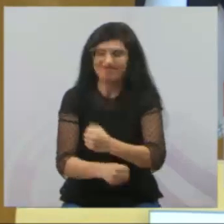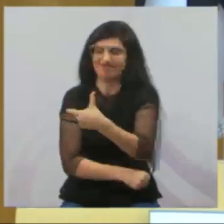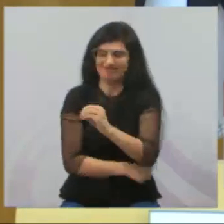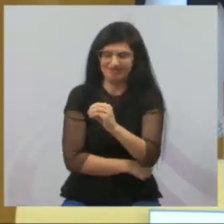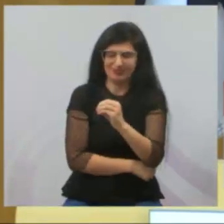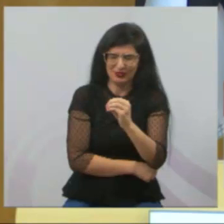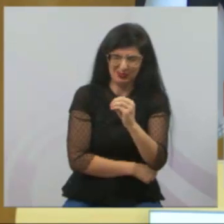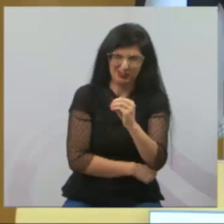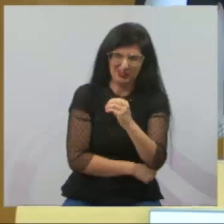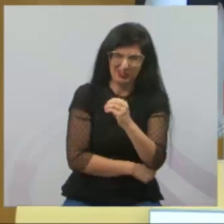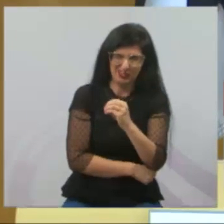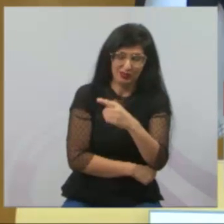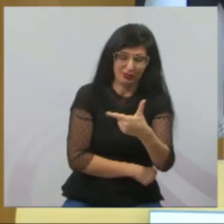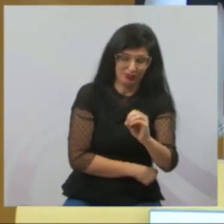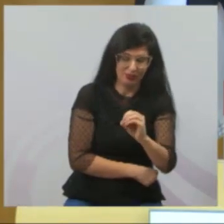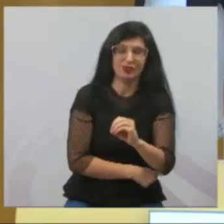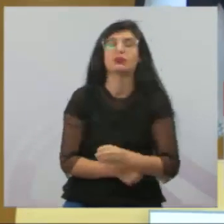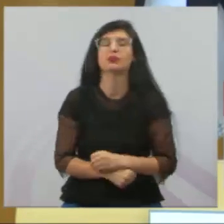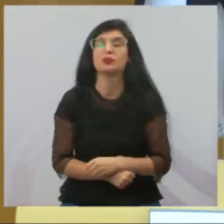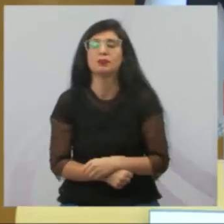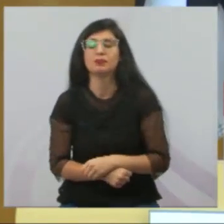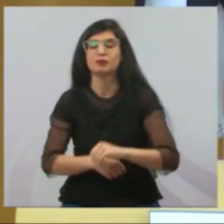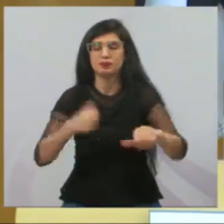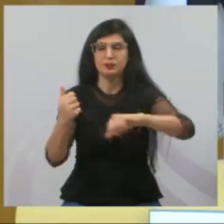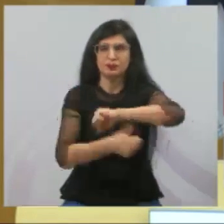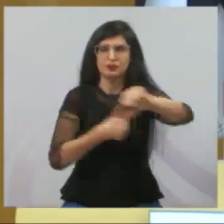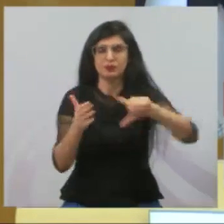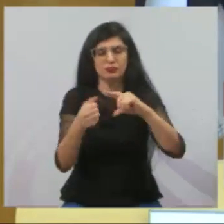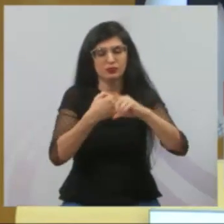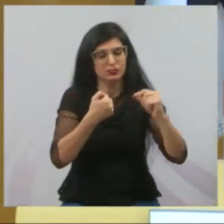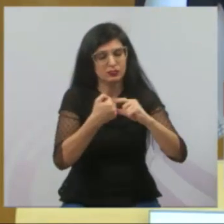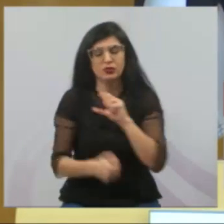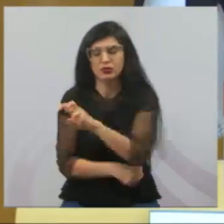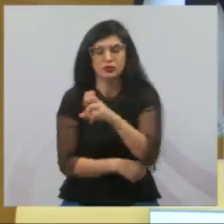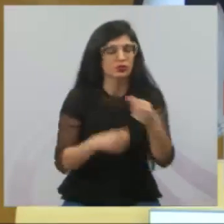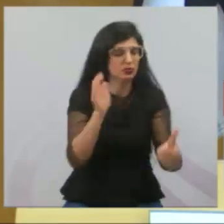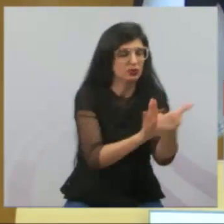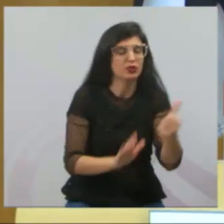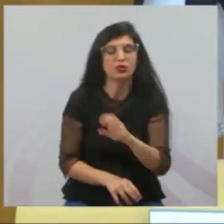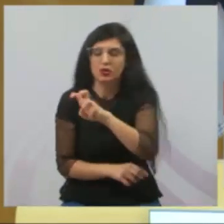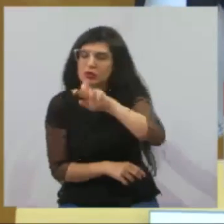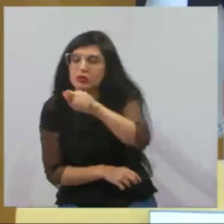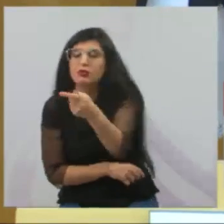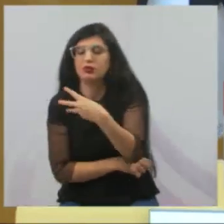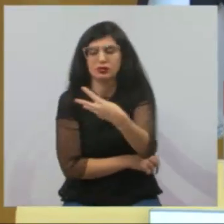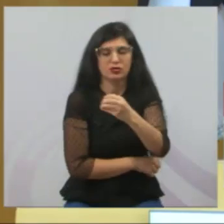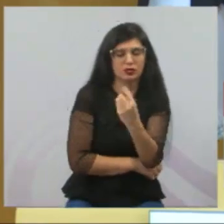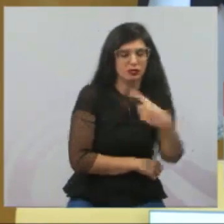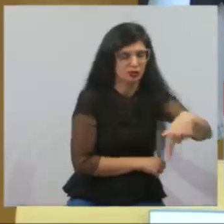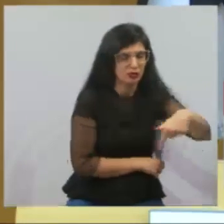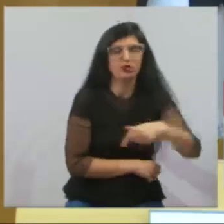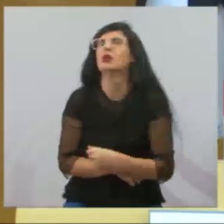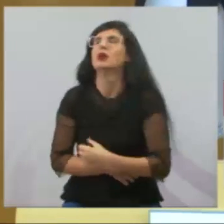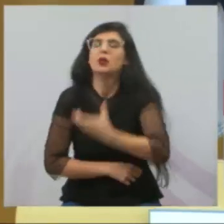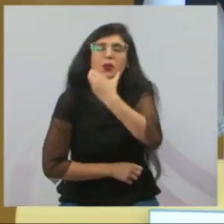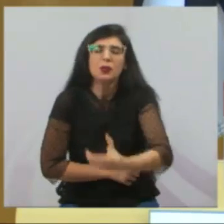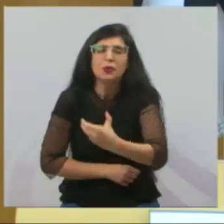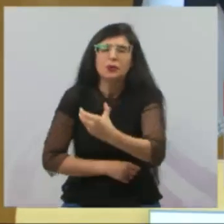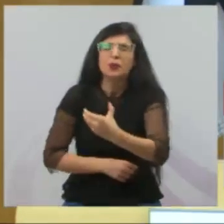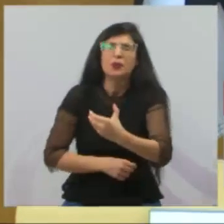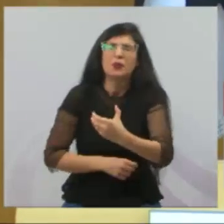nessa Casa Legislativa, que altera os artigos 5 e 6 da Lei número 5.307, de dezembro